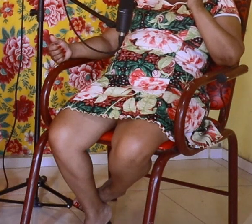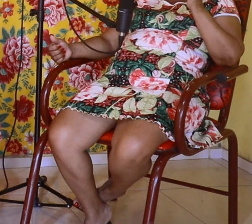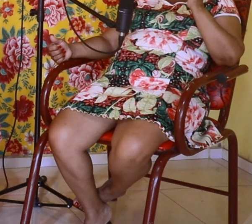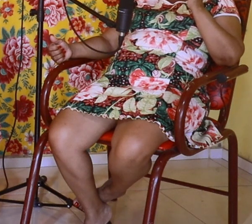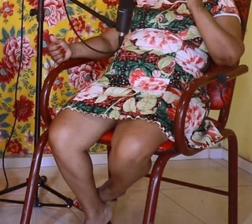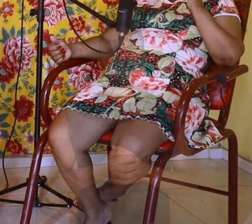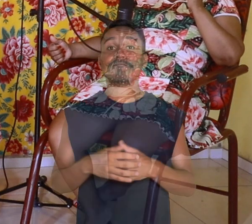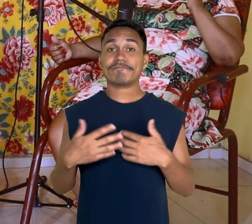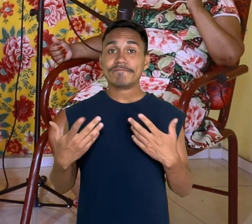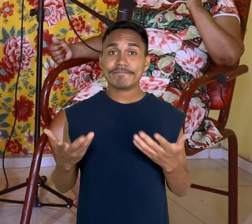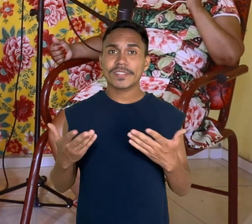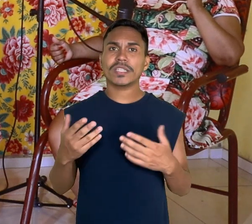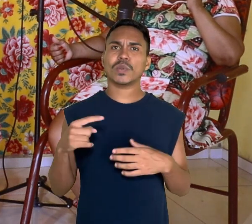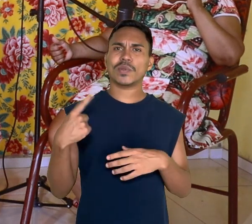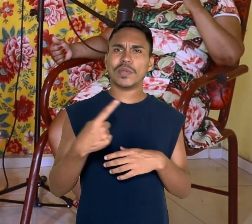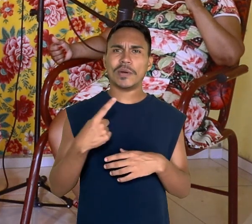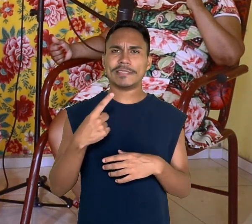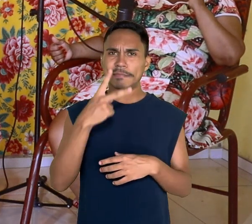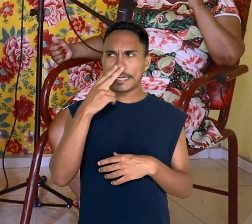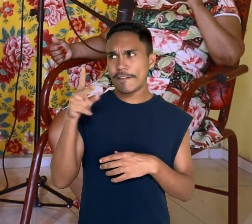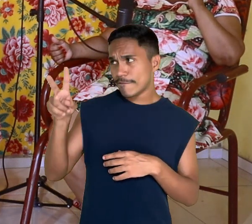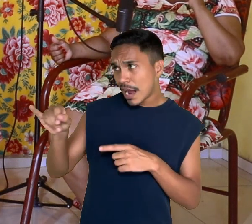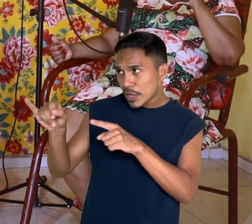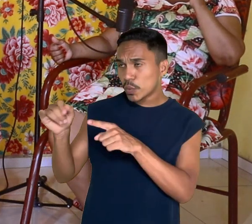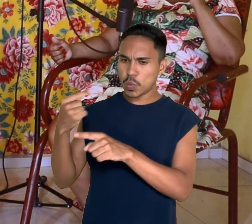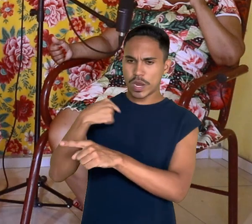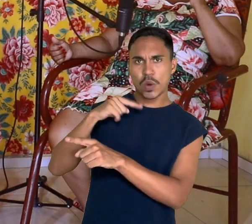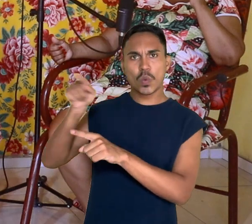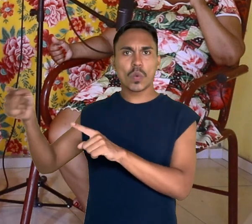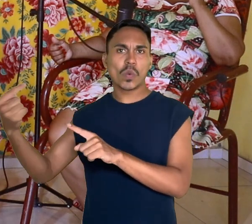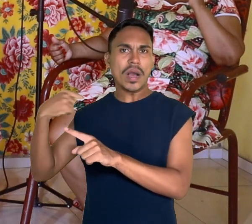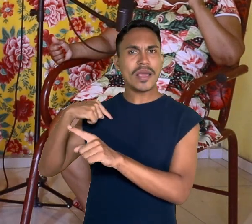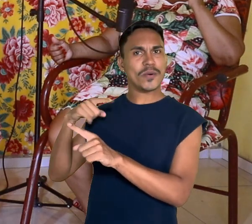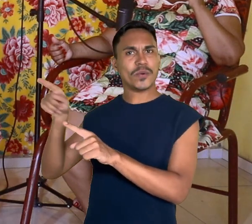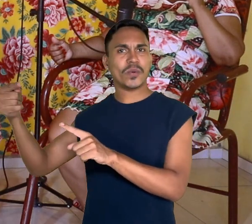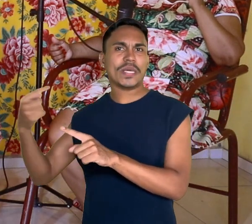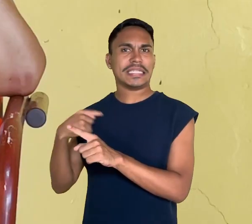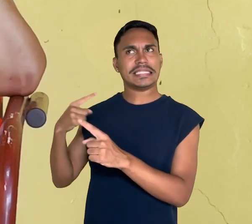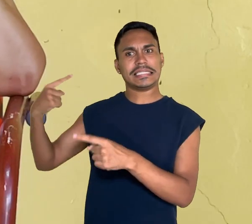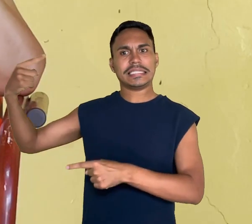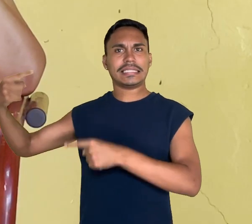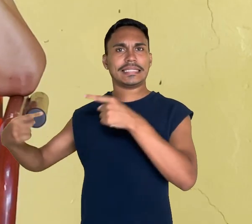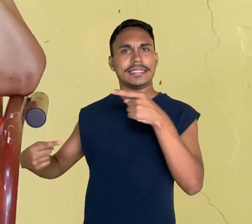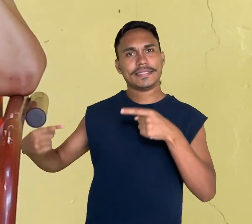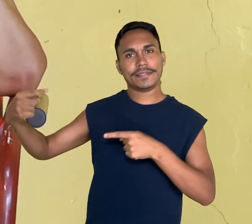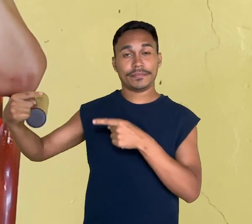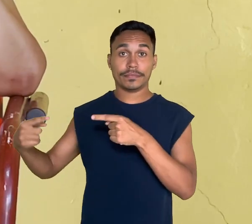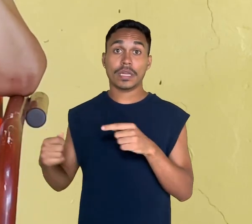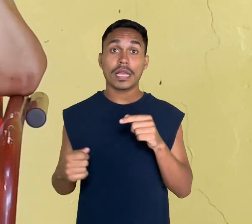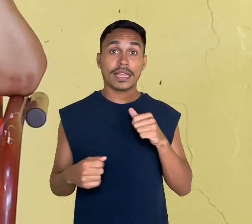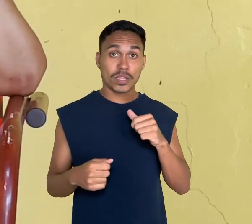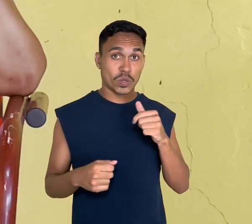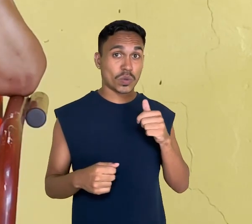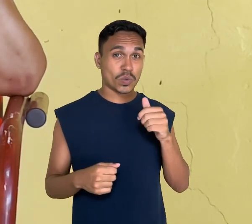ser você. E a gente ficou naquele jogo do empurra-empurra. Tu vai, enfim. Tem um tio